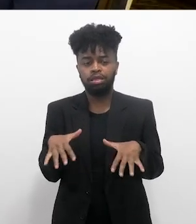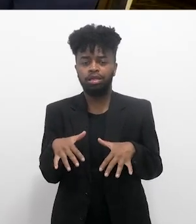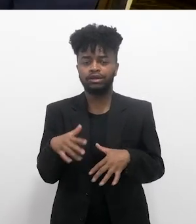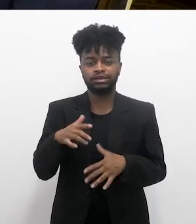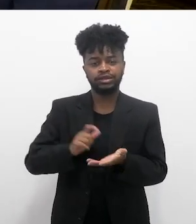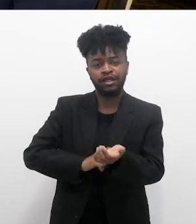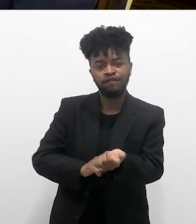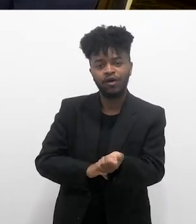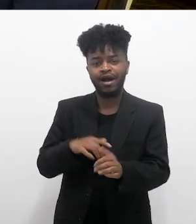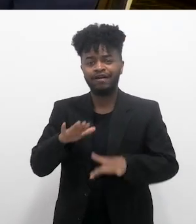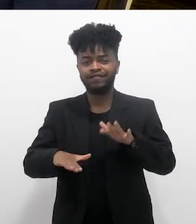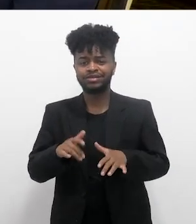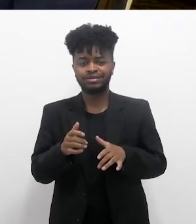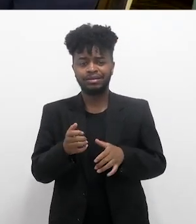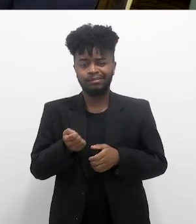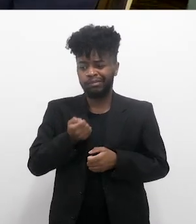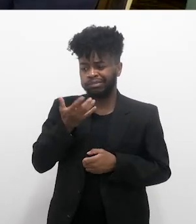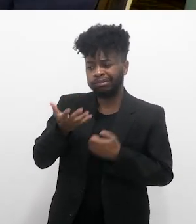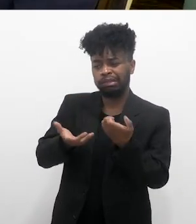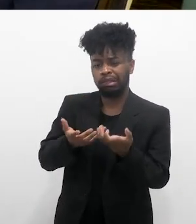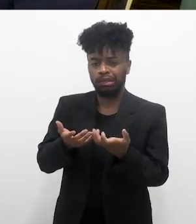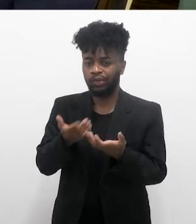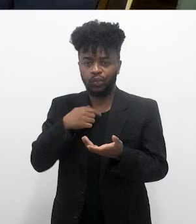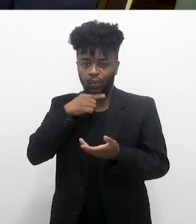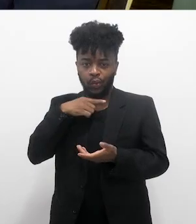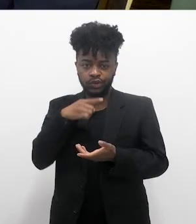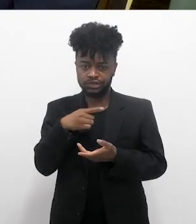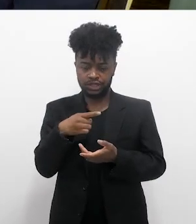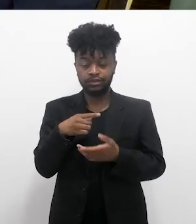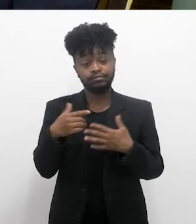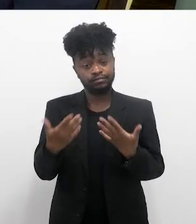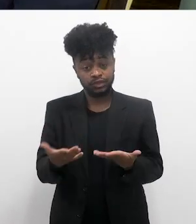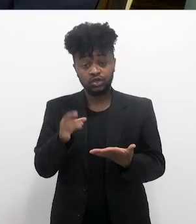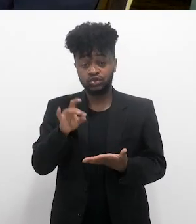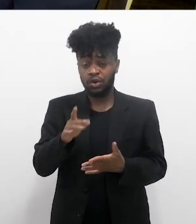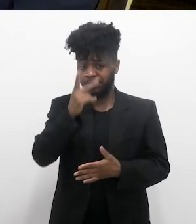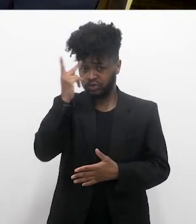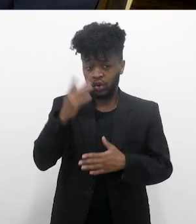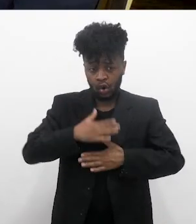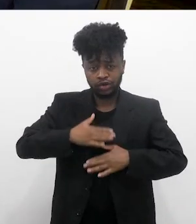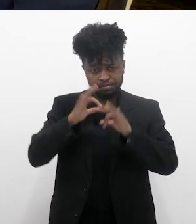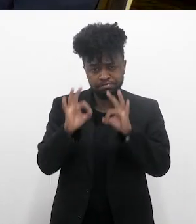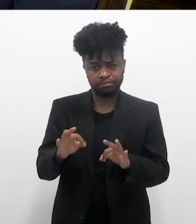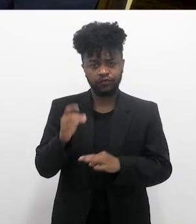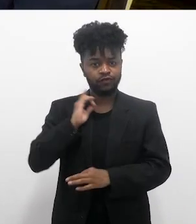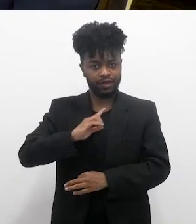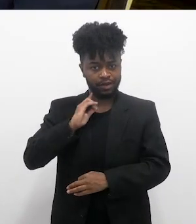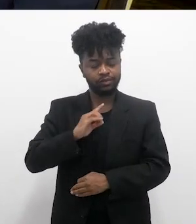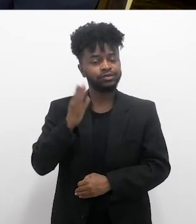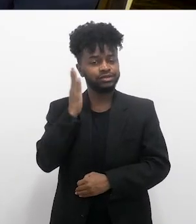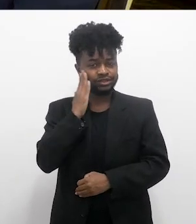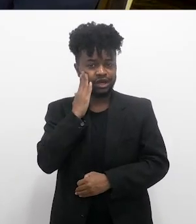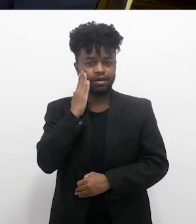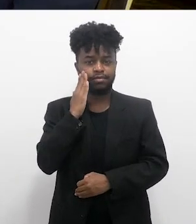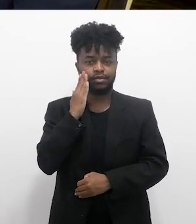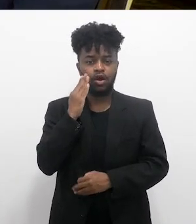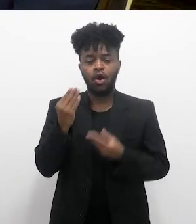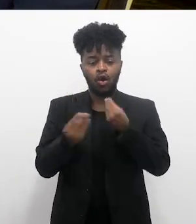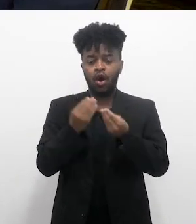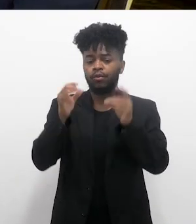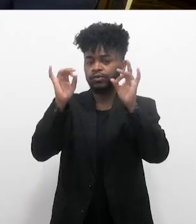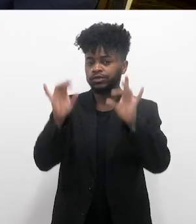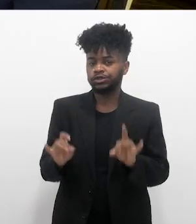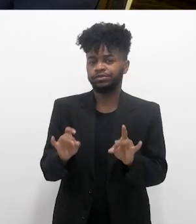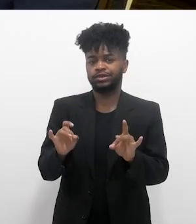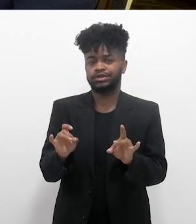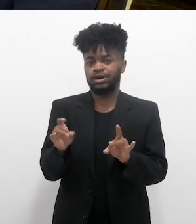vezes as palavras ameaçam a fugir. Então, só quem é Flamengo que sabe esse peso especial que tem,